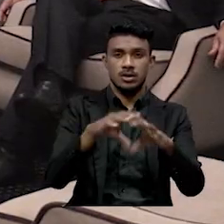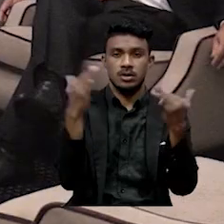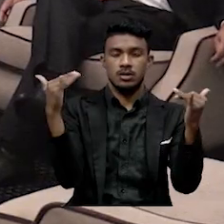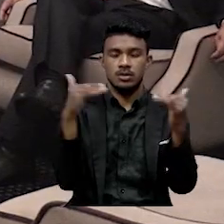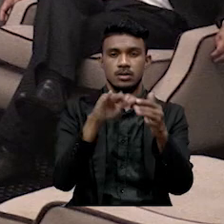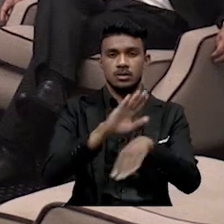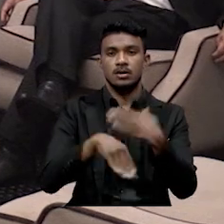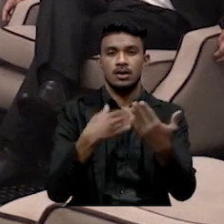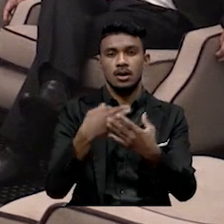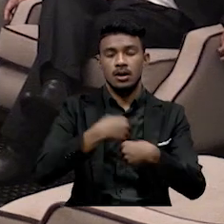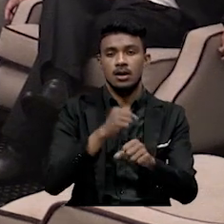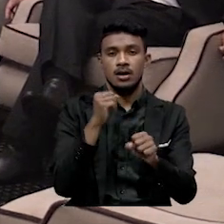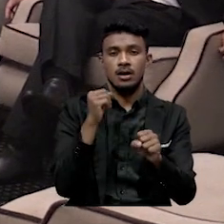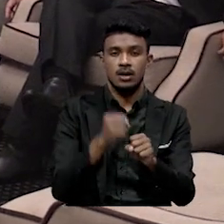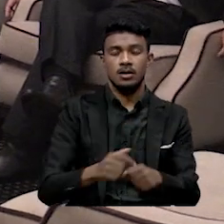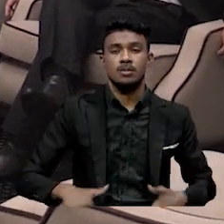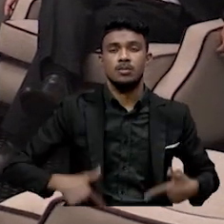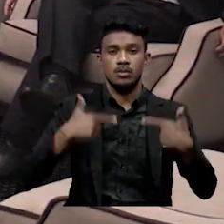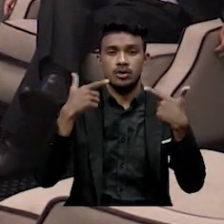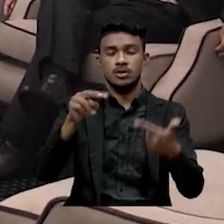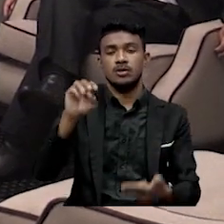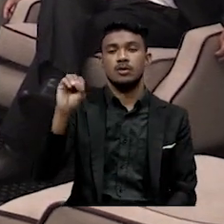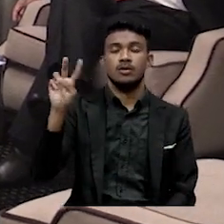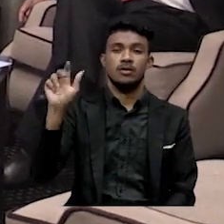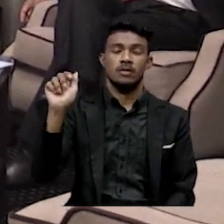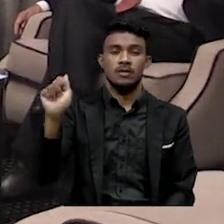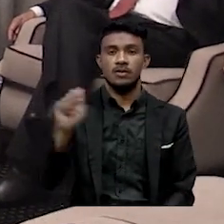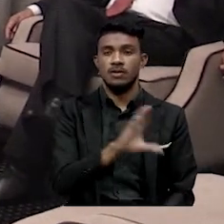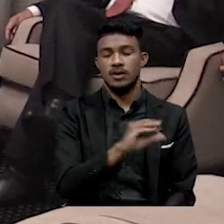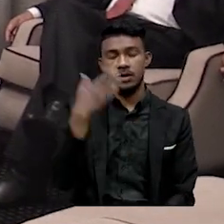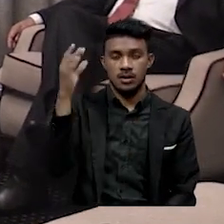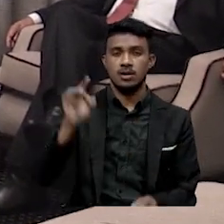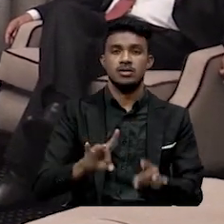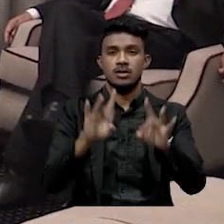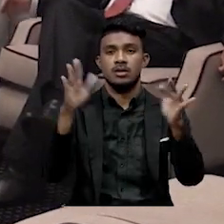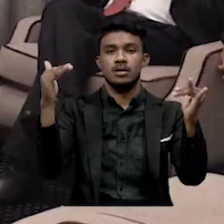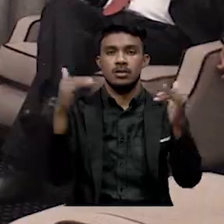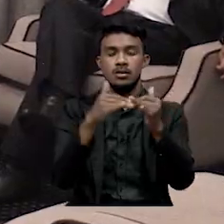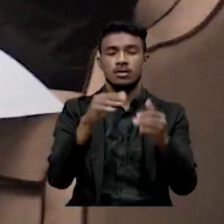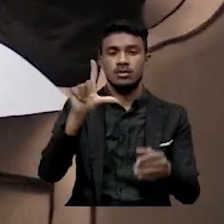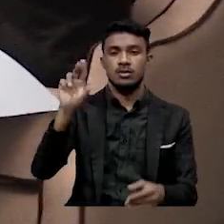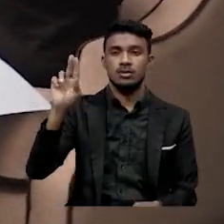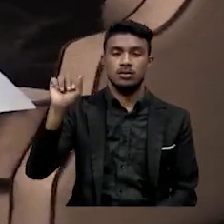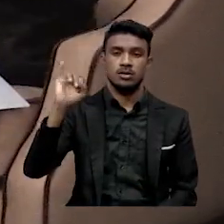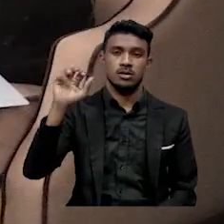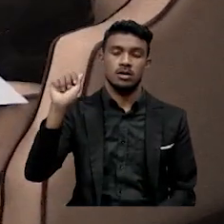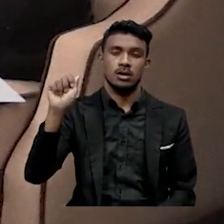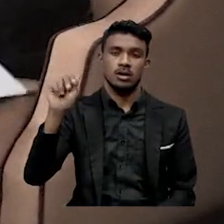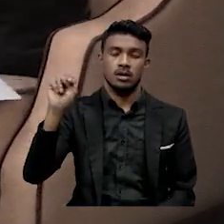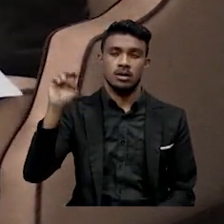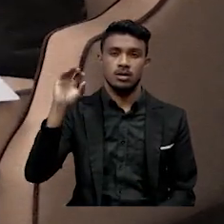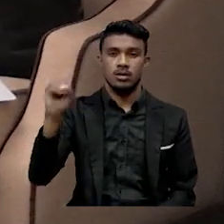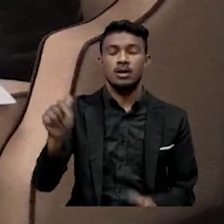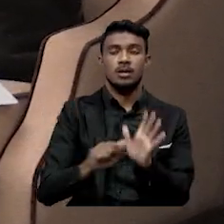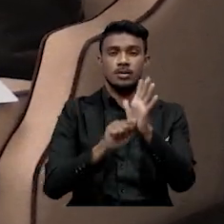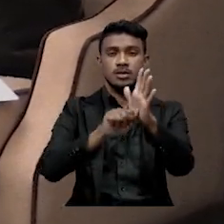banhira a Honin e Missão e a Nova Gales do Sul, Austrália. Durante o encontro, Luciano nos entrega a proposta e apresenta o